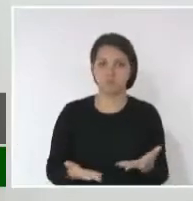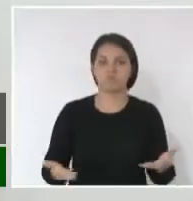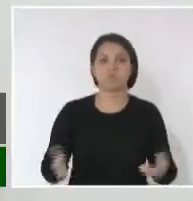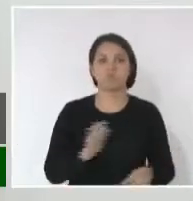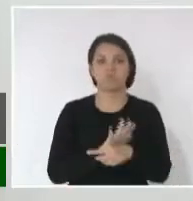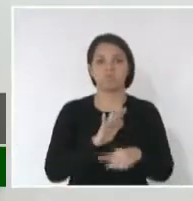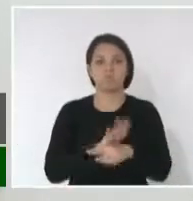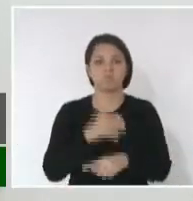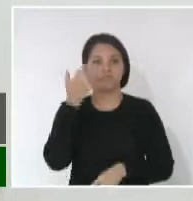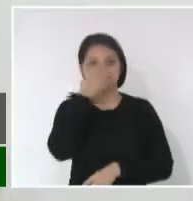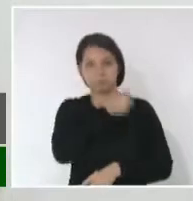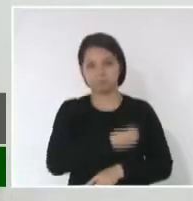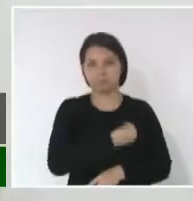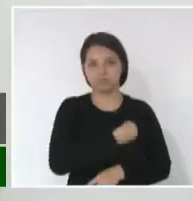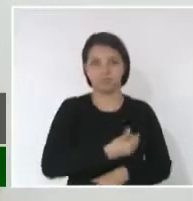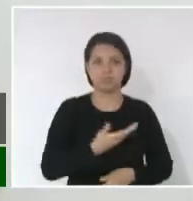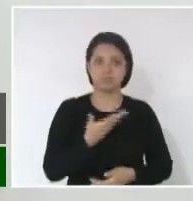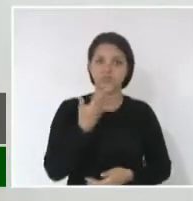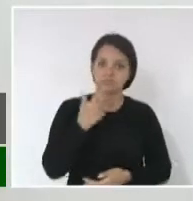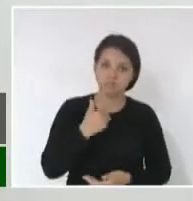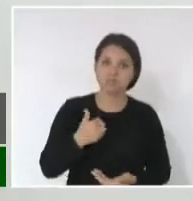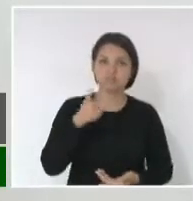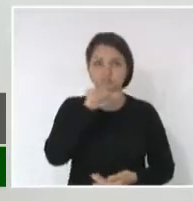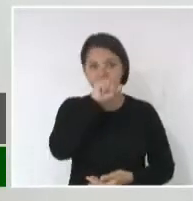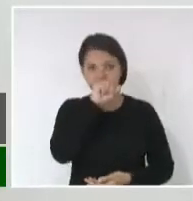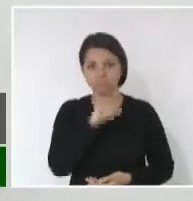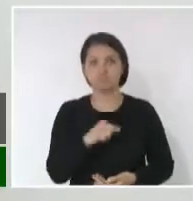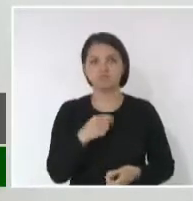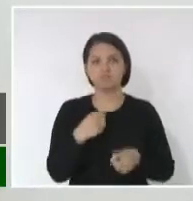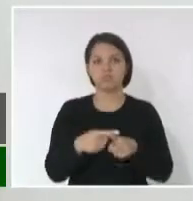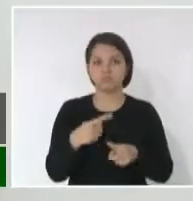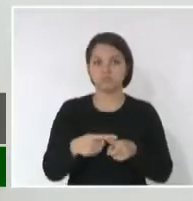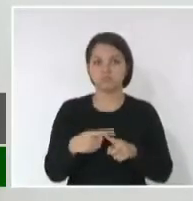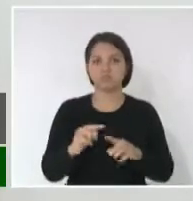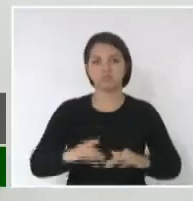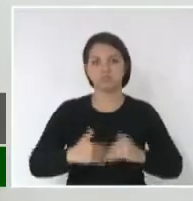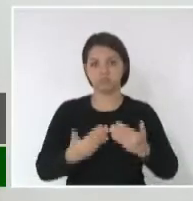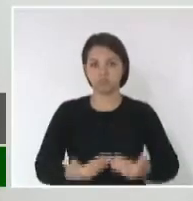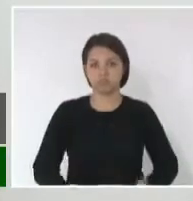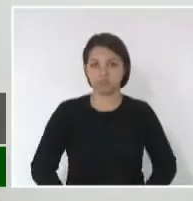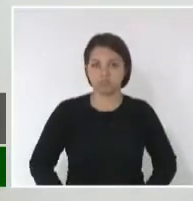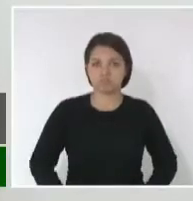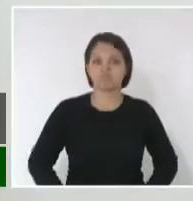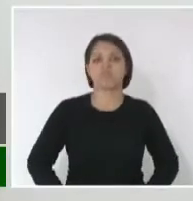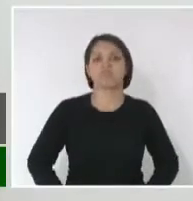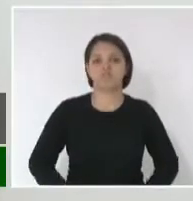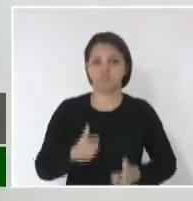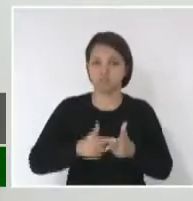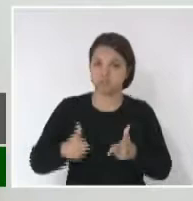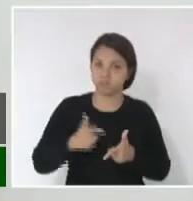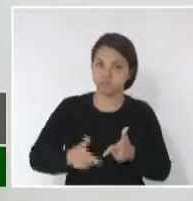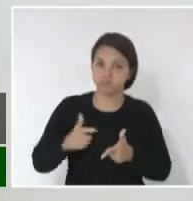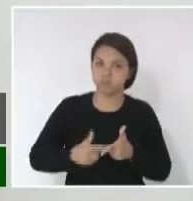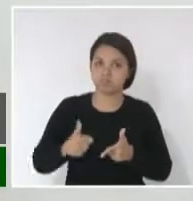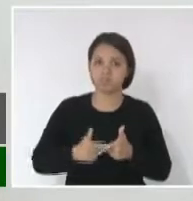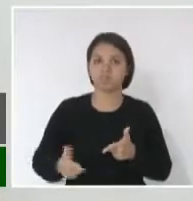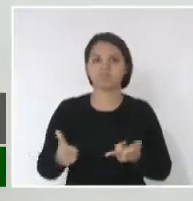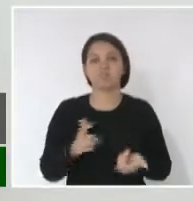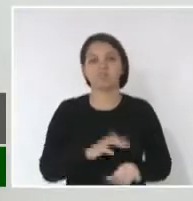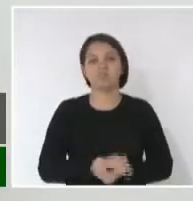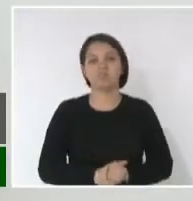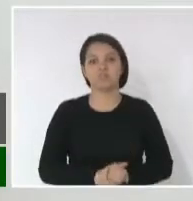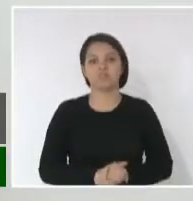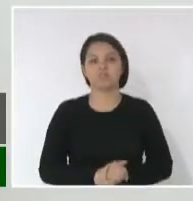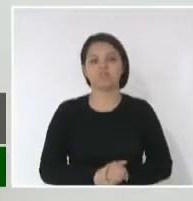de crianças e mães que, por uma questão de uma gestação de risco, podem ter a garantia que, se não tiver